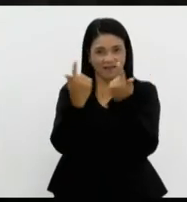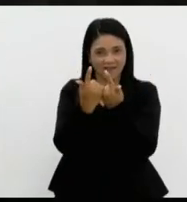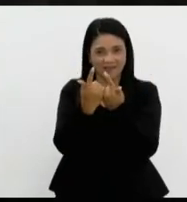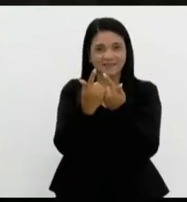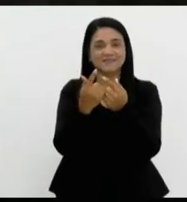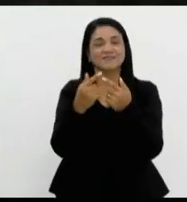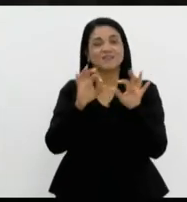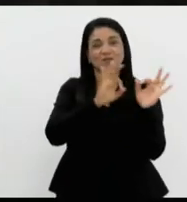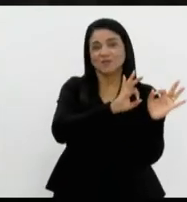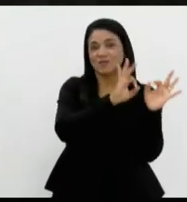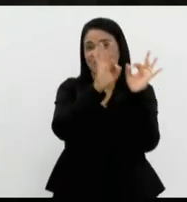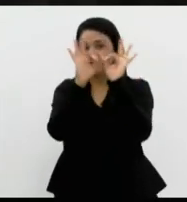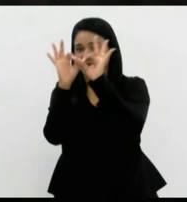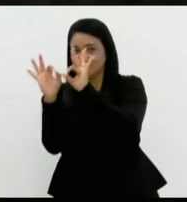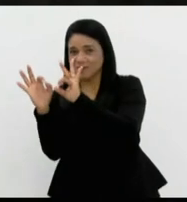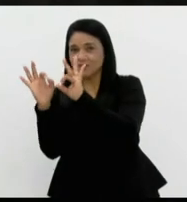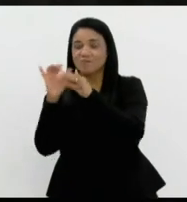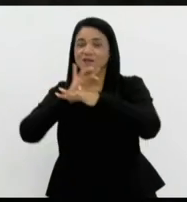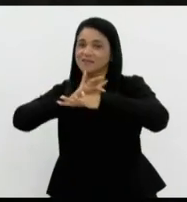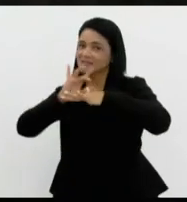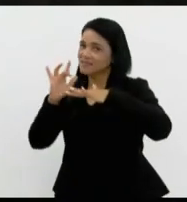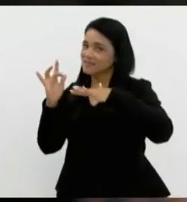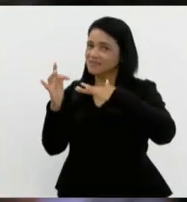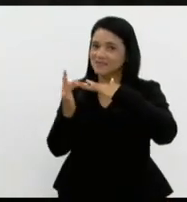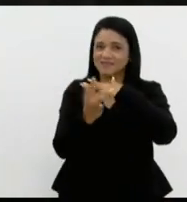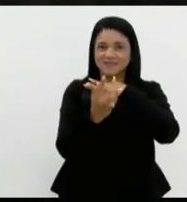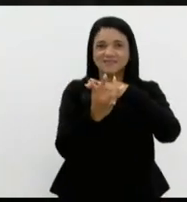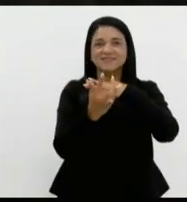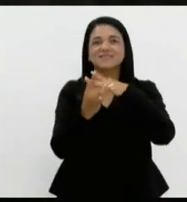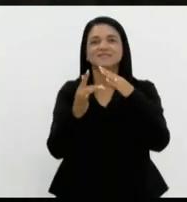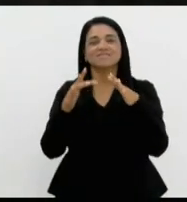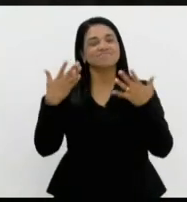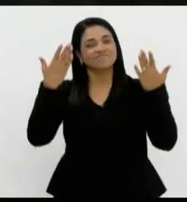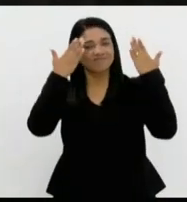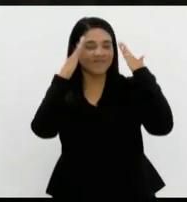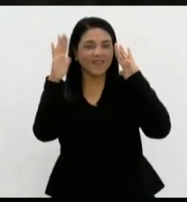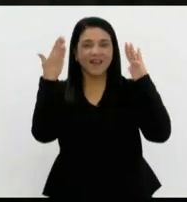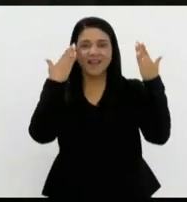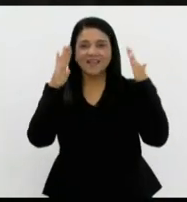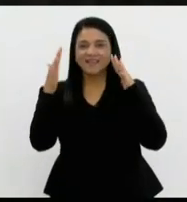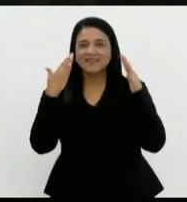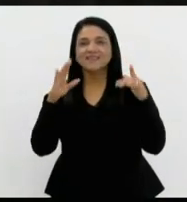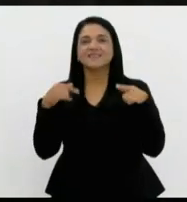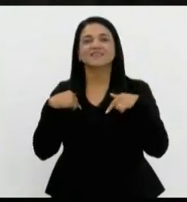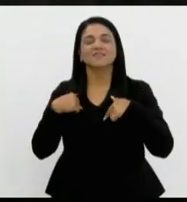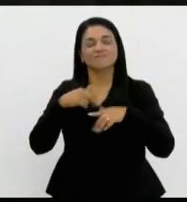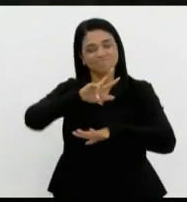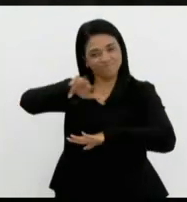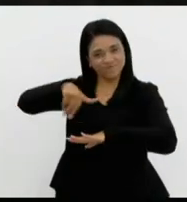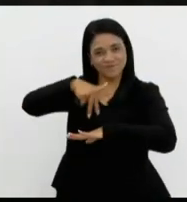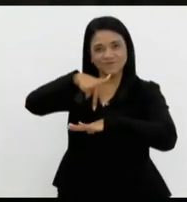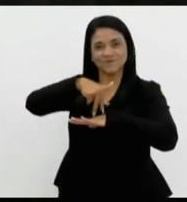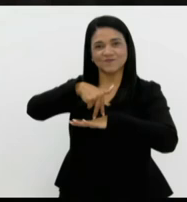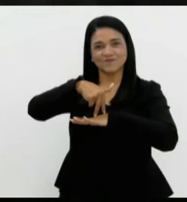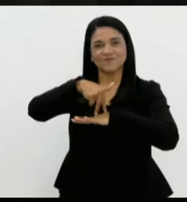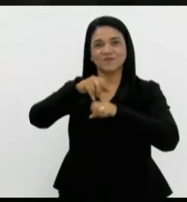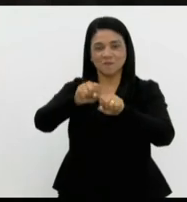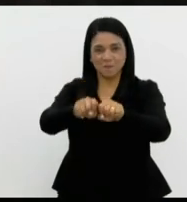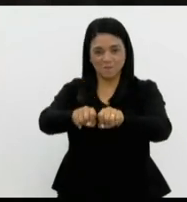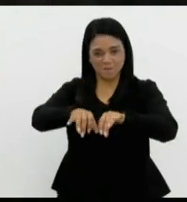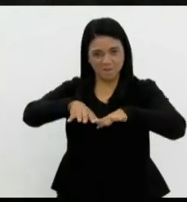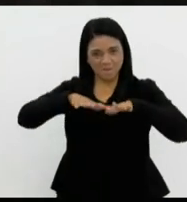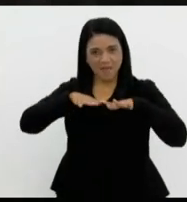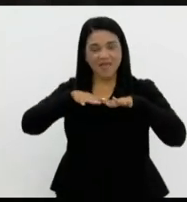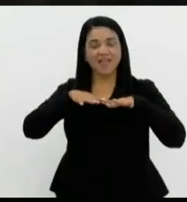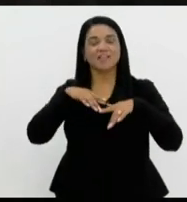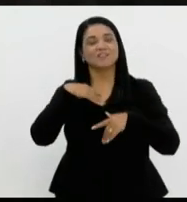que nos assistem pelas redes sociais. É com muita alegria que estamos aqui de volta nessa tribuna, deputada